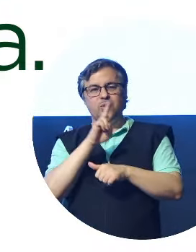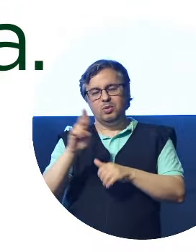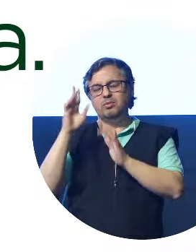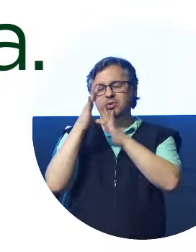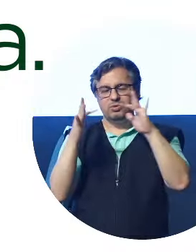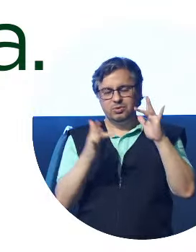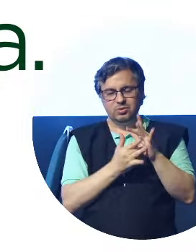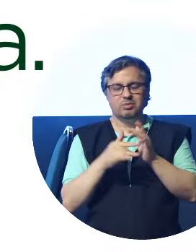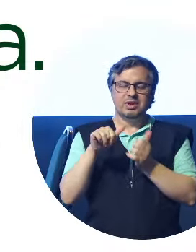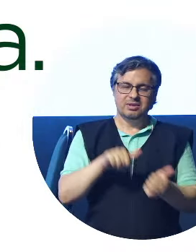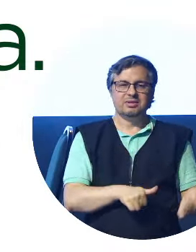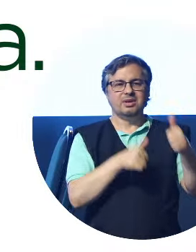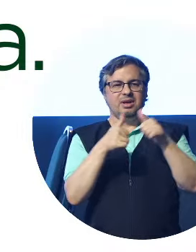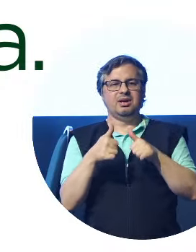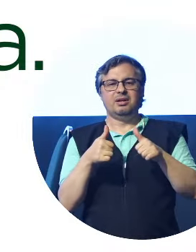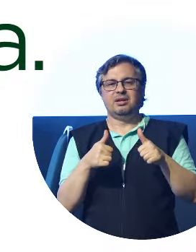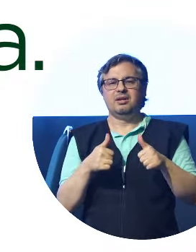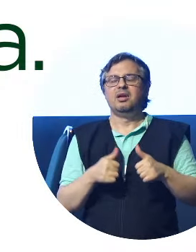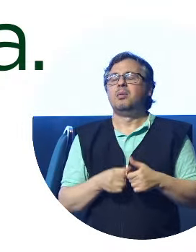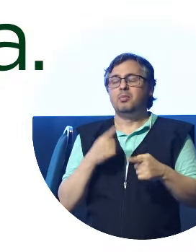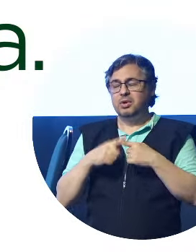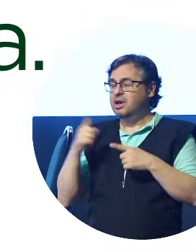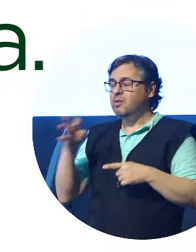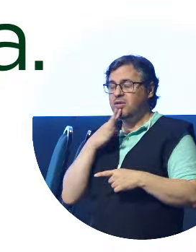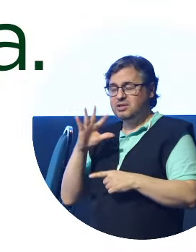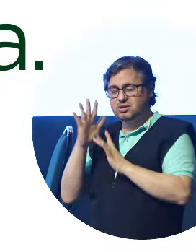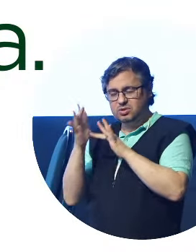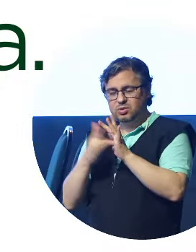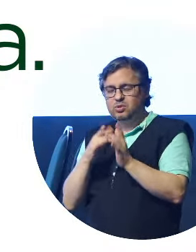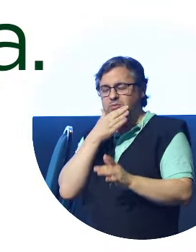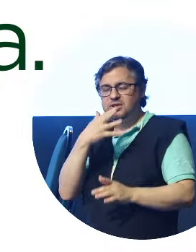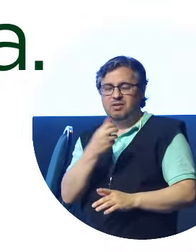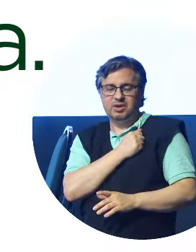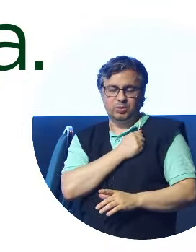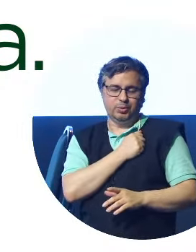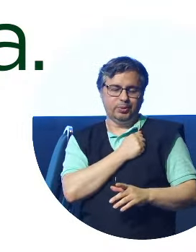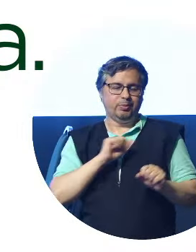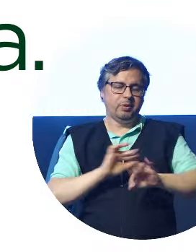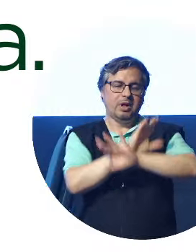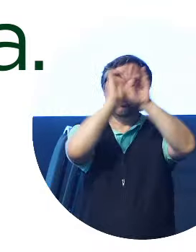de Jesus, porque ele crê em Cristo Jesus como Senhor e Salvador, para a glória de Deus. Aleluia.